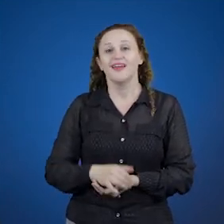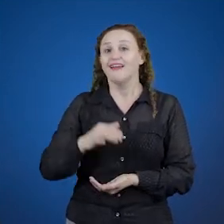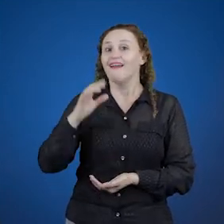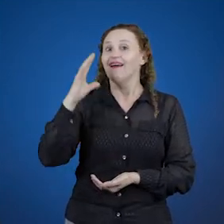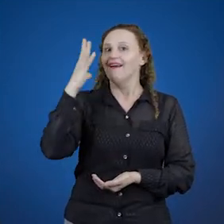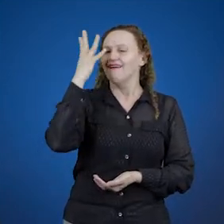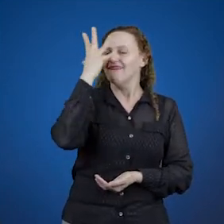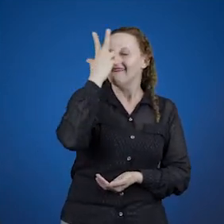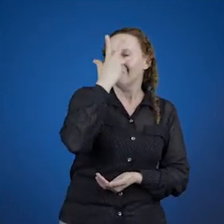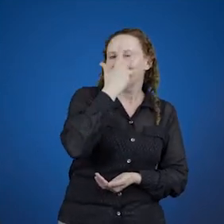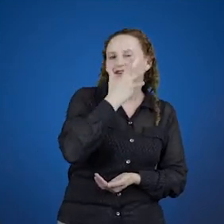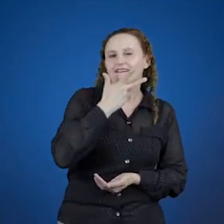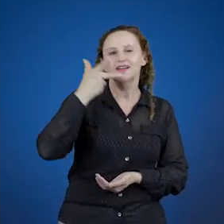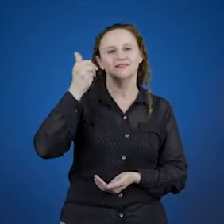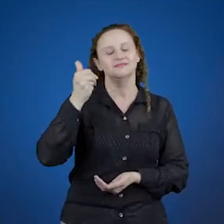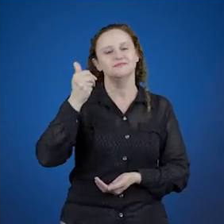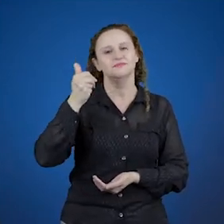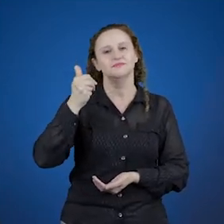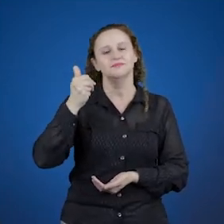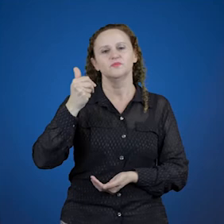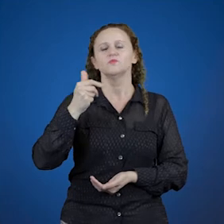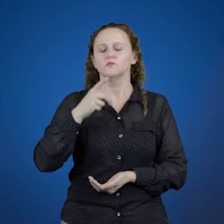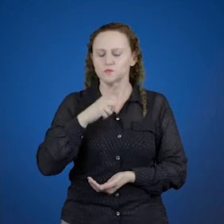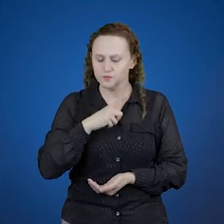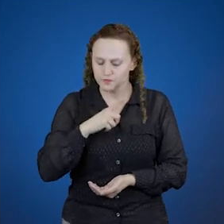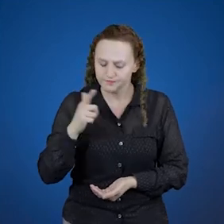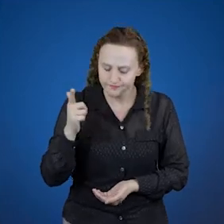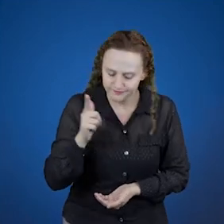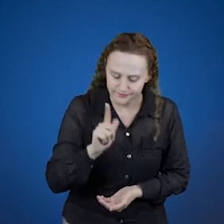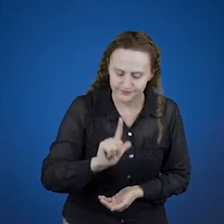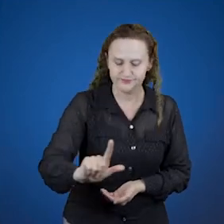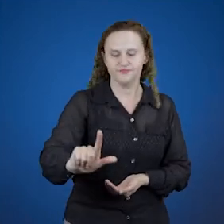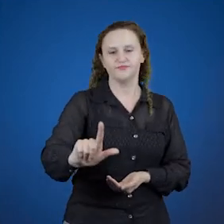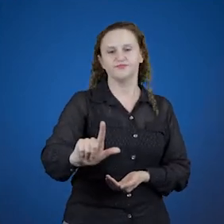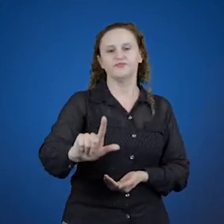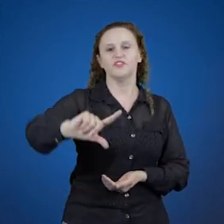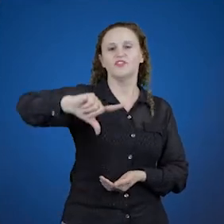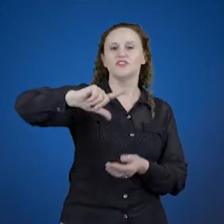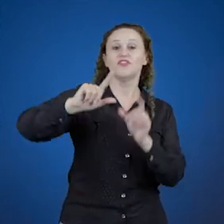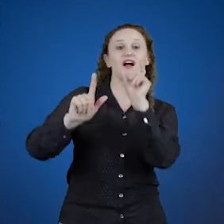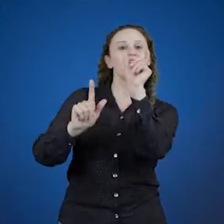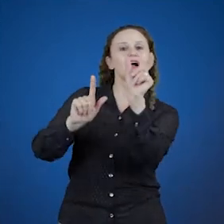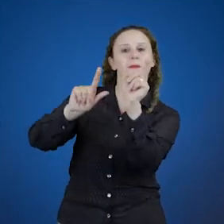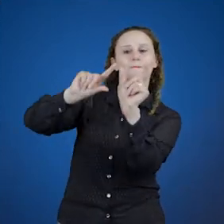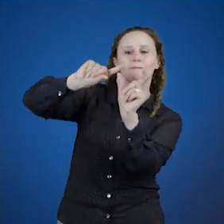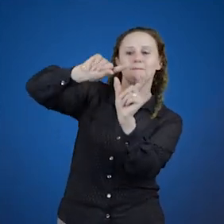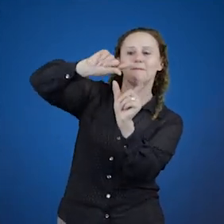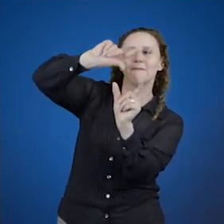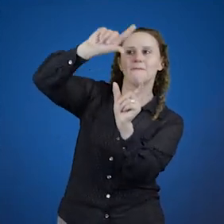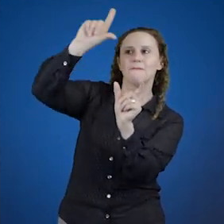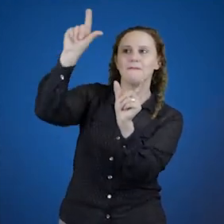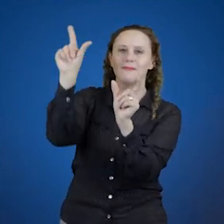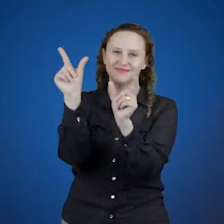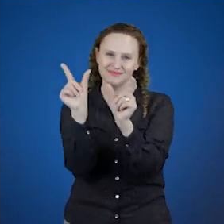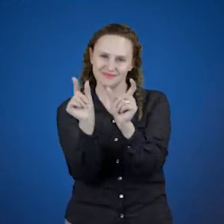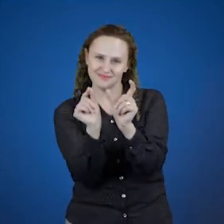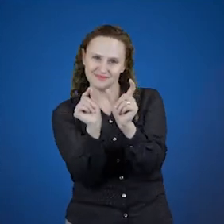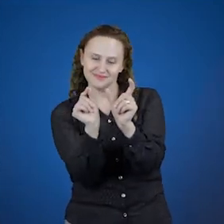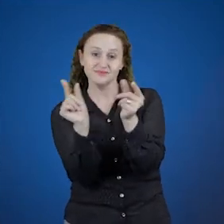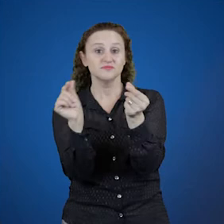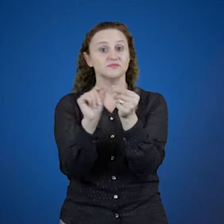tu é bonito eu tenho de novo a palavra lua aqui